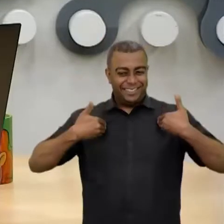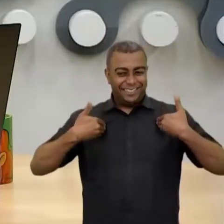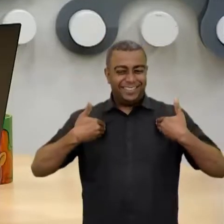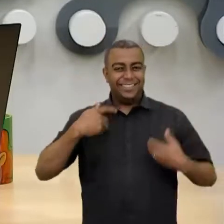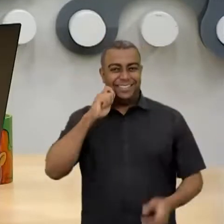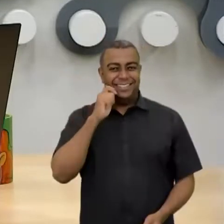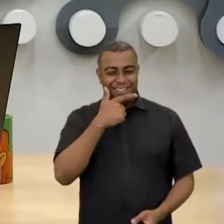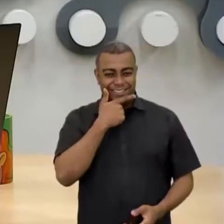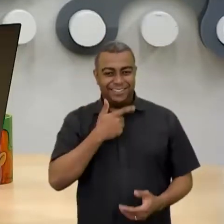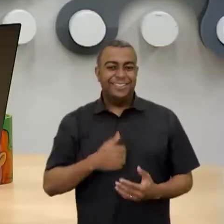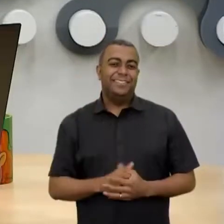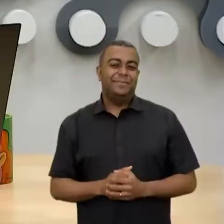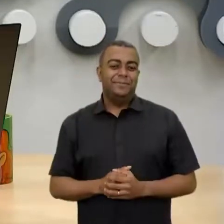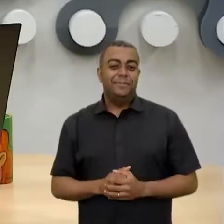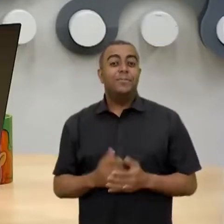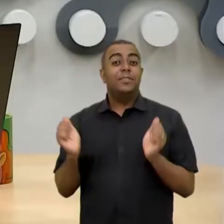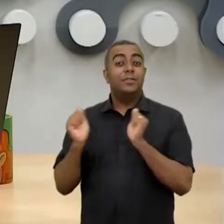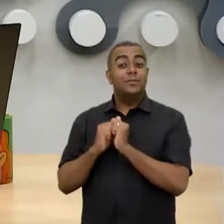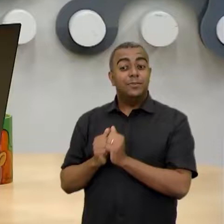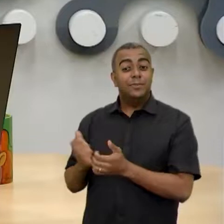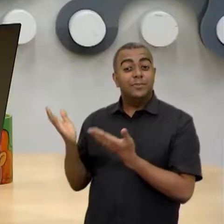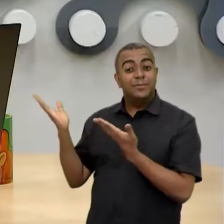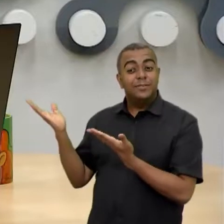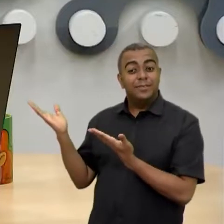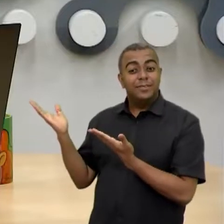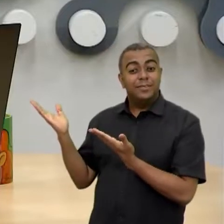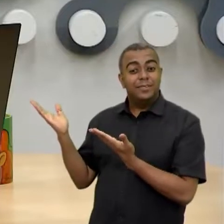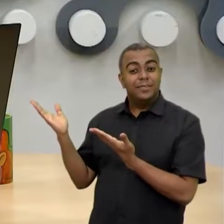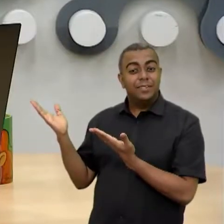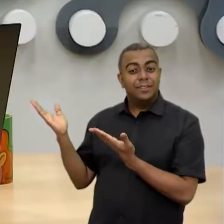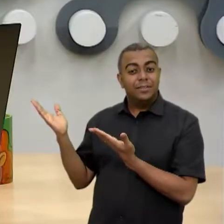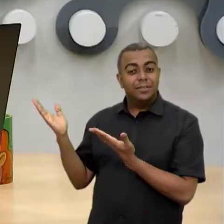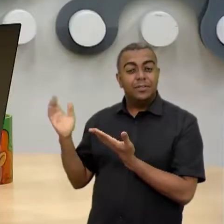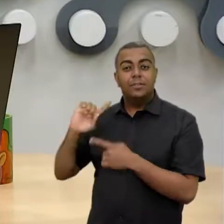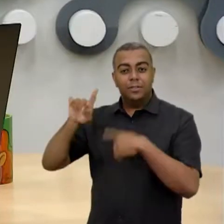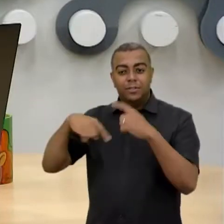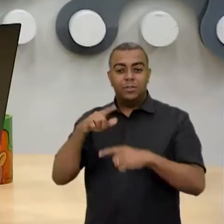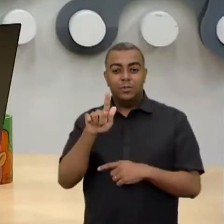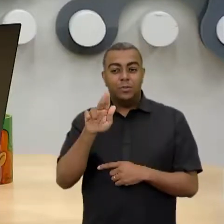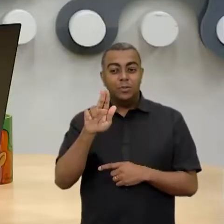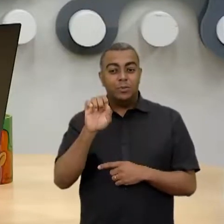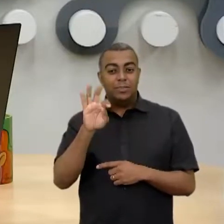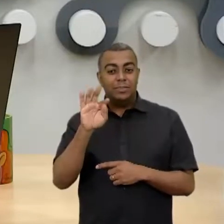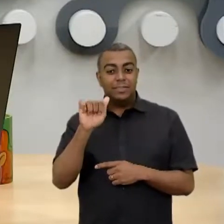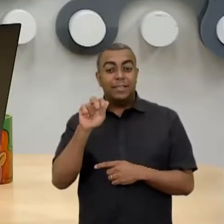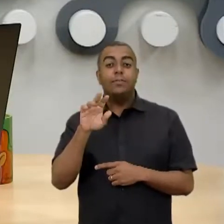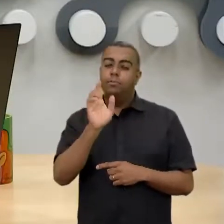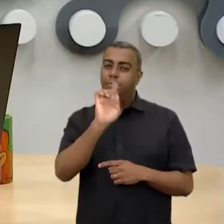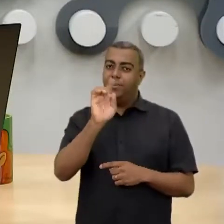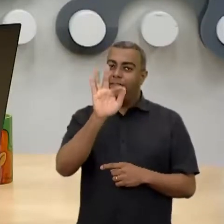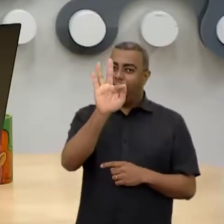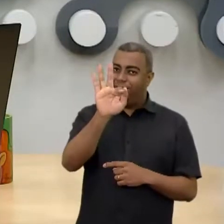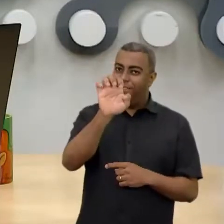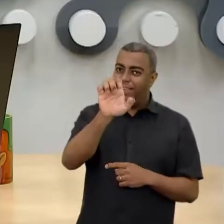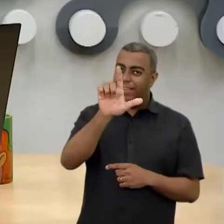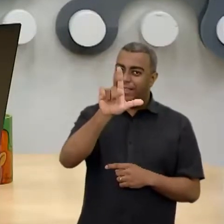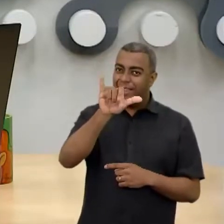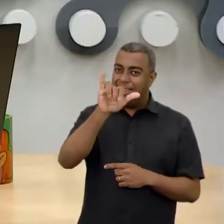na sequência do Augusto... Vai ser o Gustavo, é isso? O Gustavo. Inclusive...